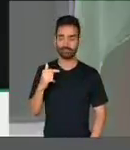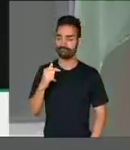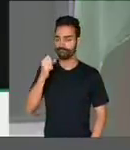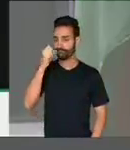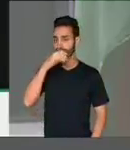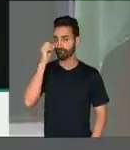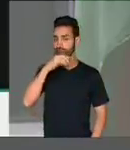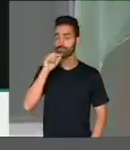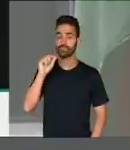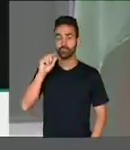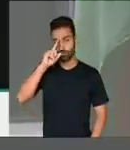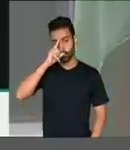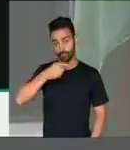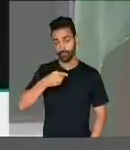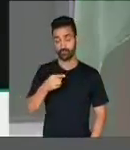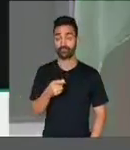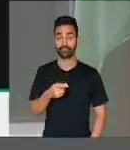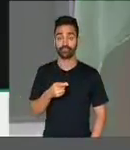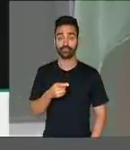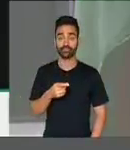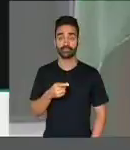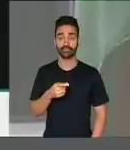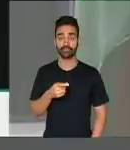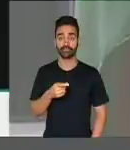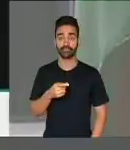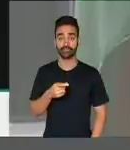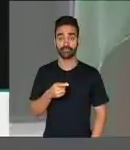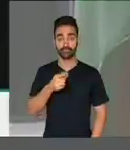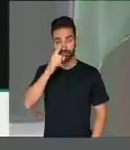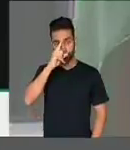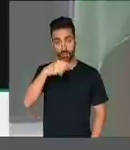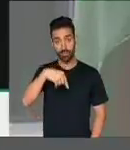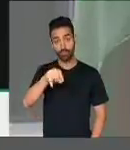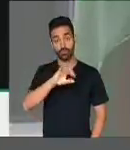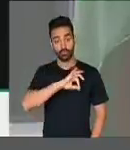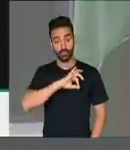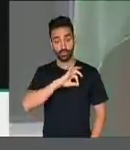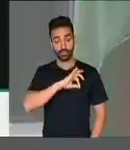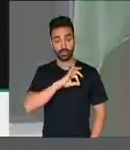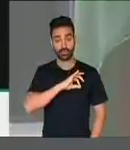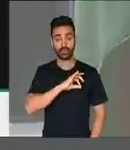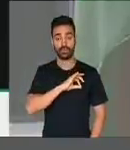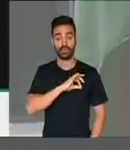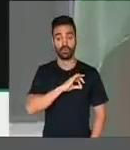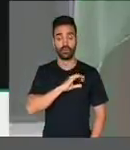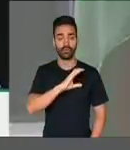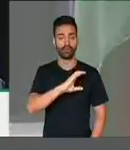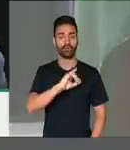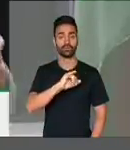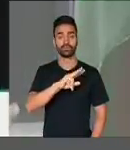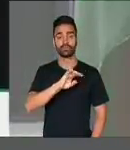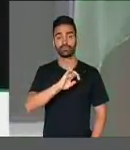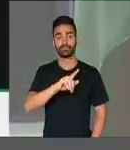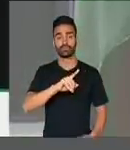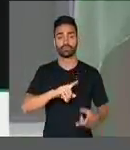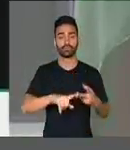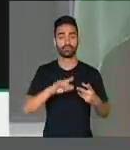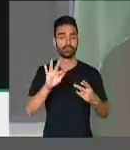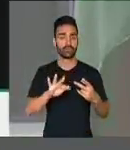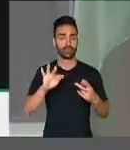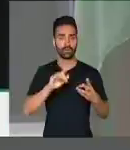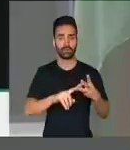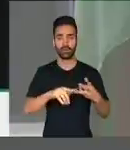irresponsavelmente mandou hoje polícias do Estado, Civil,